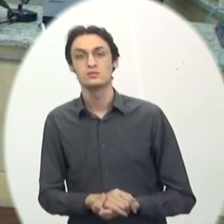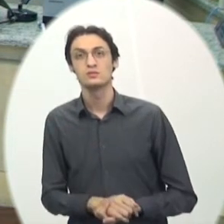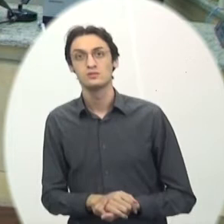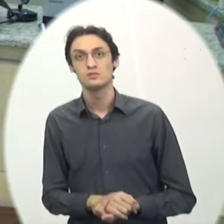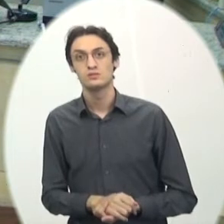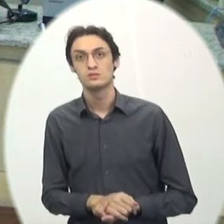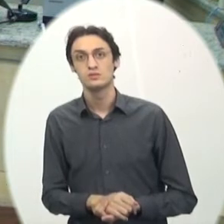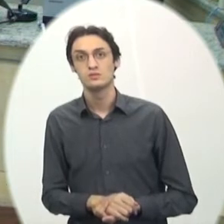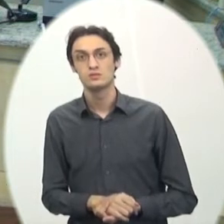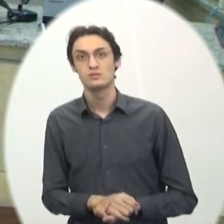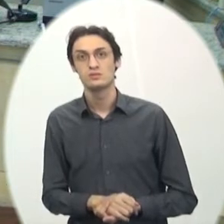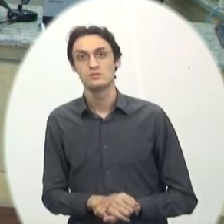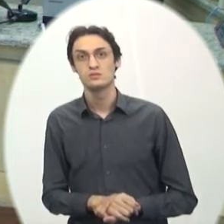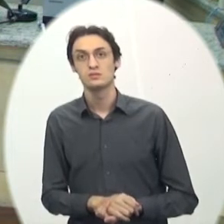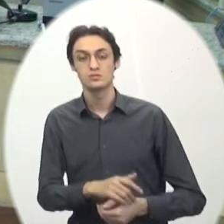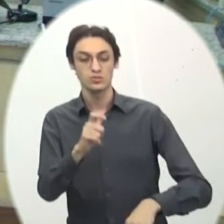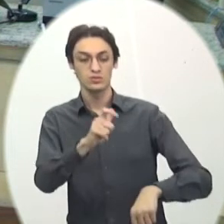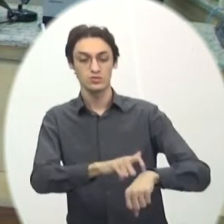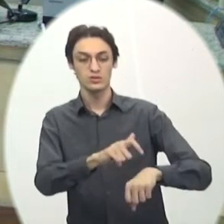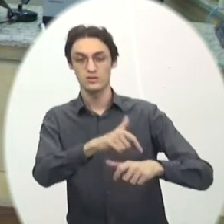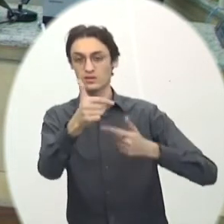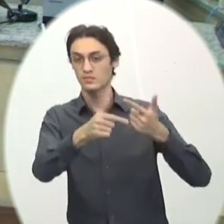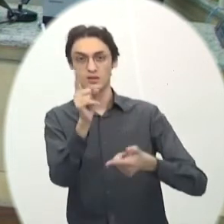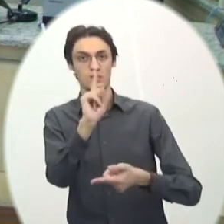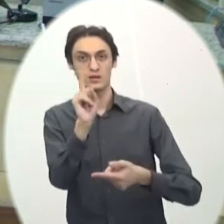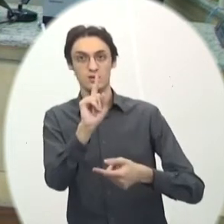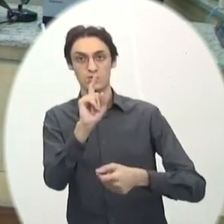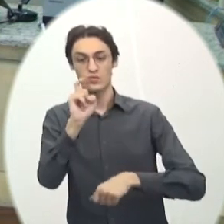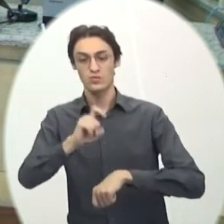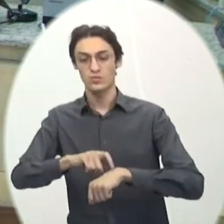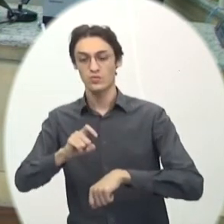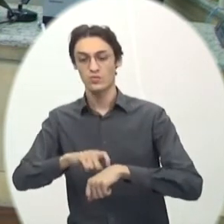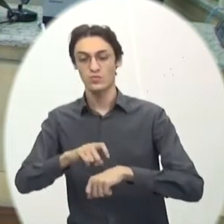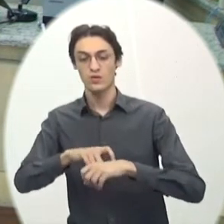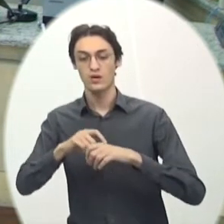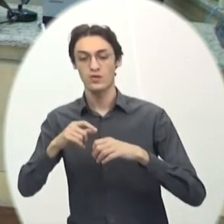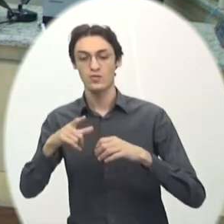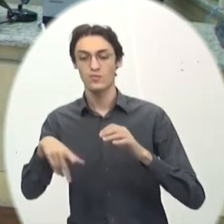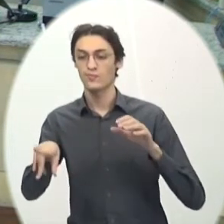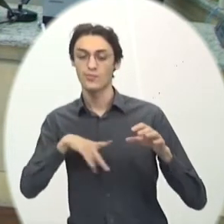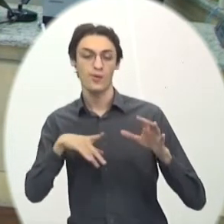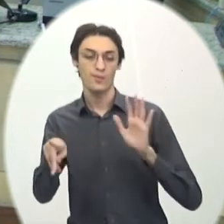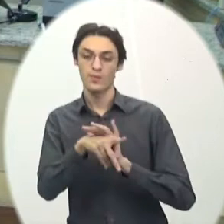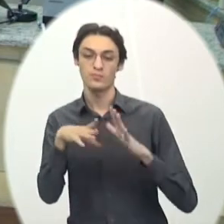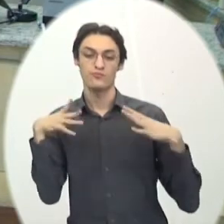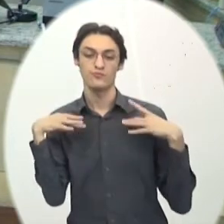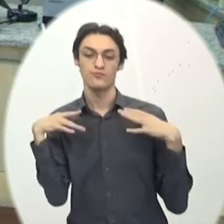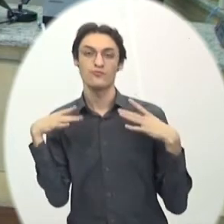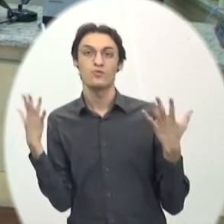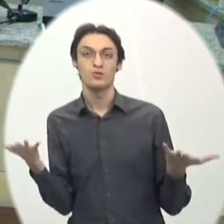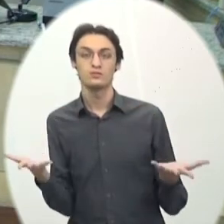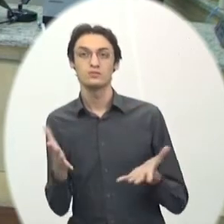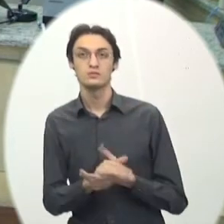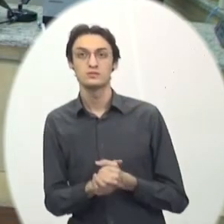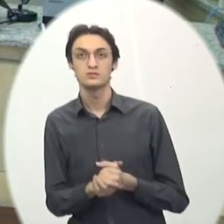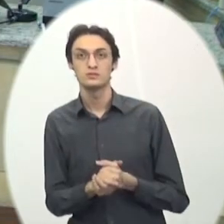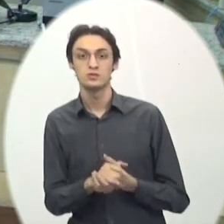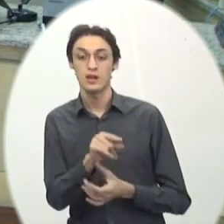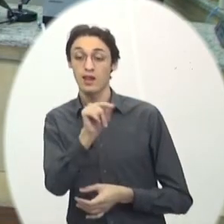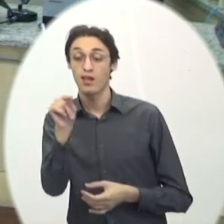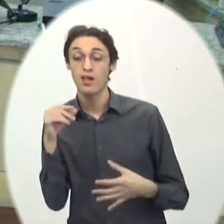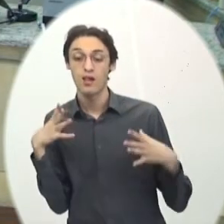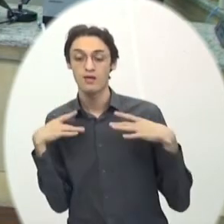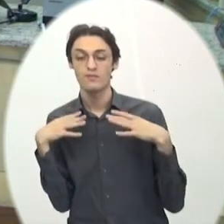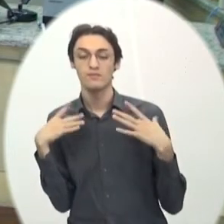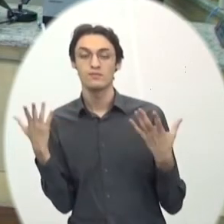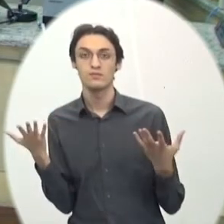Não em horário de trabalho. Sim, em horário vago do SAMU. Horário de folga deles... Os que estivessem de folga, não é verdade, né?